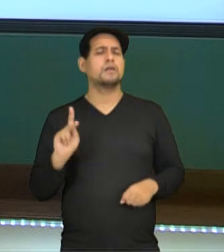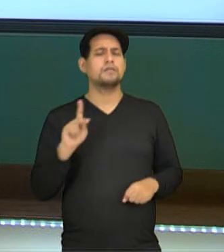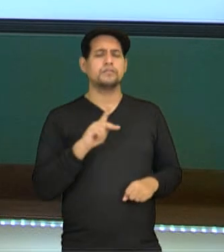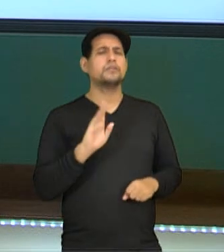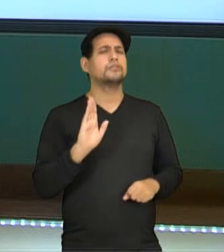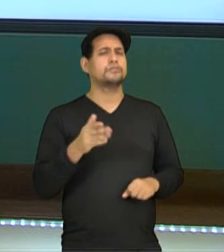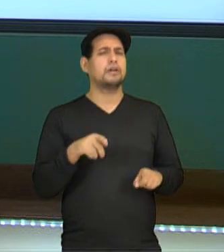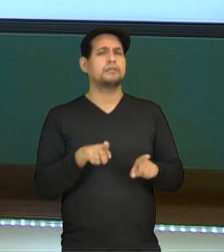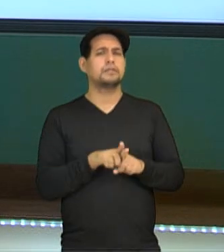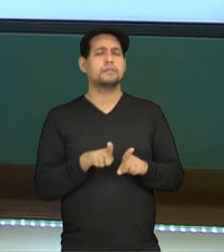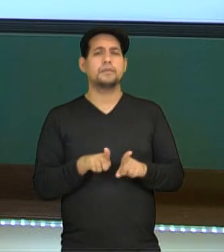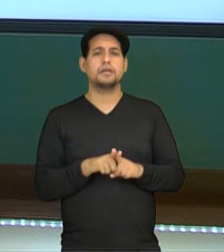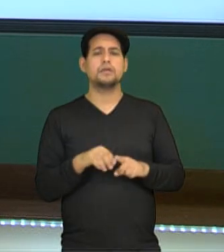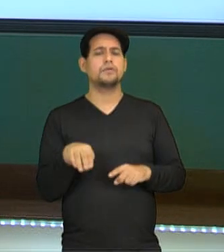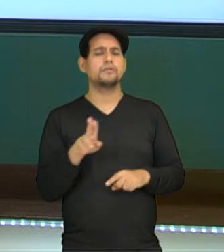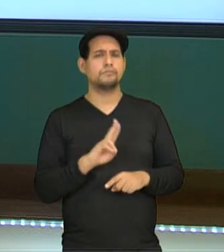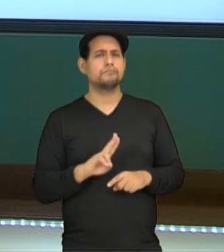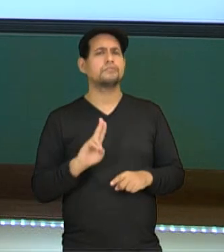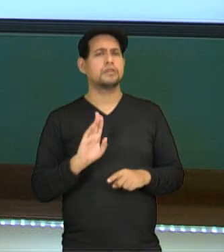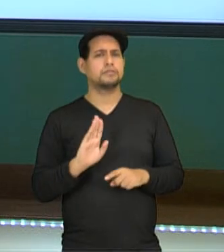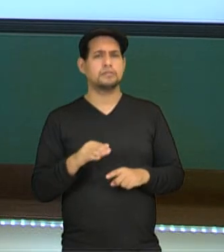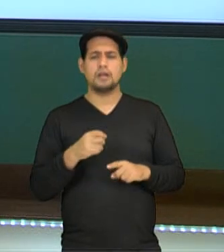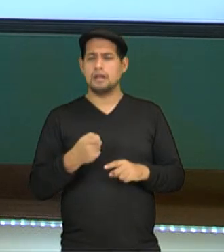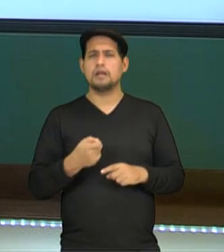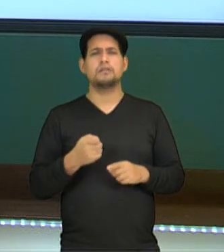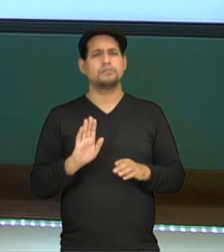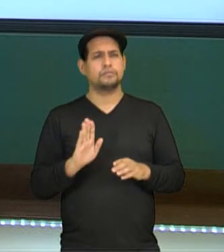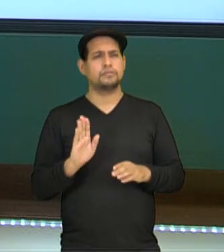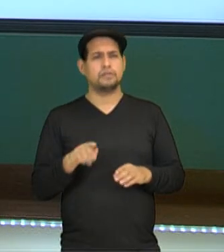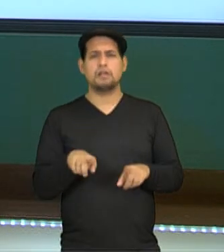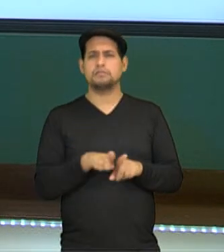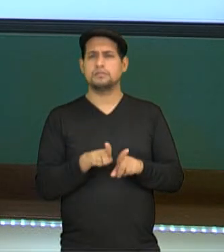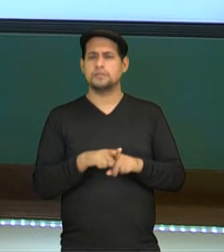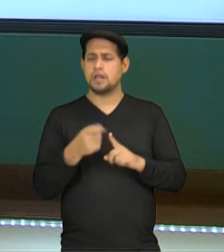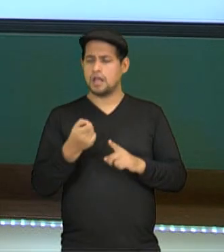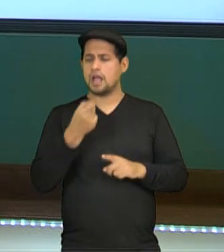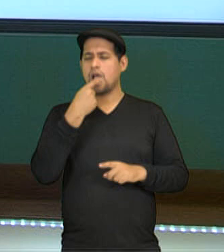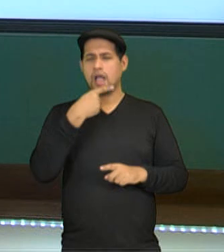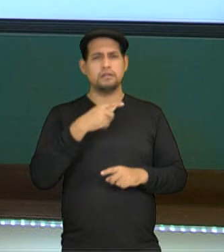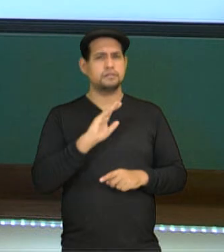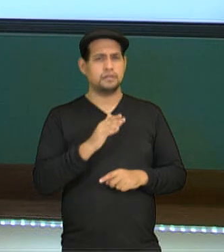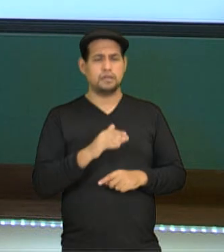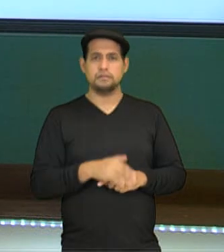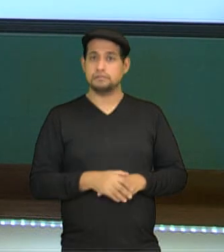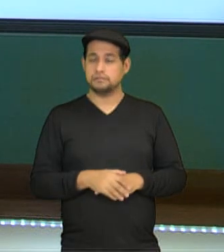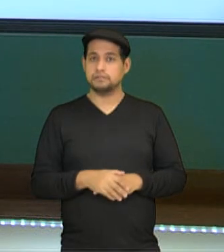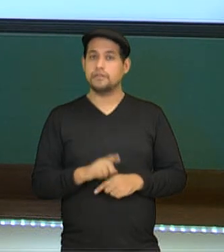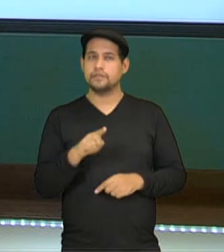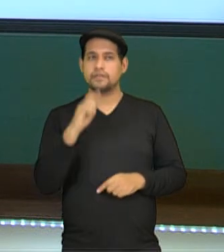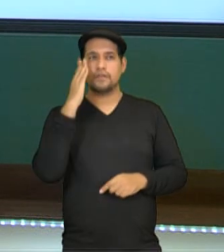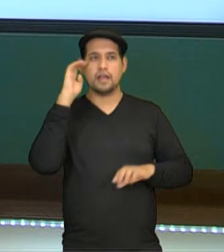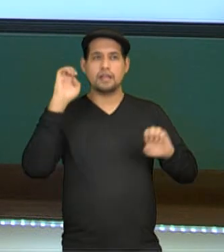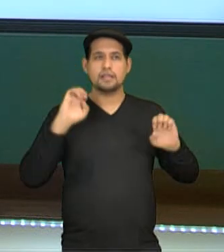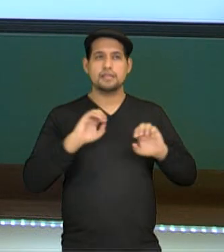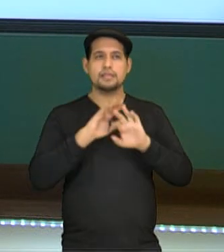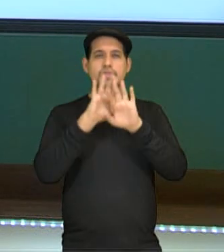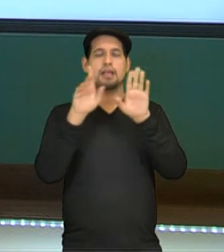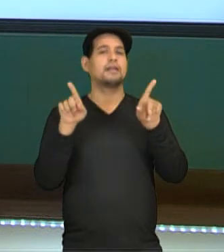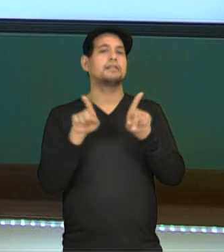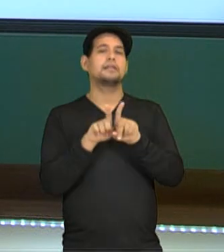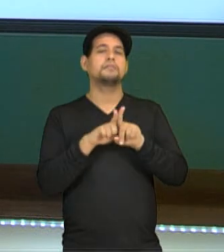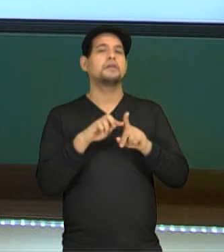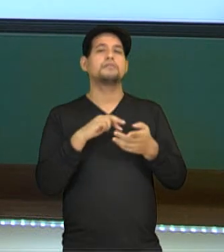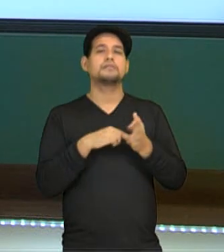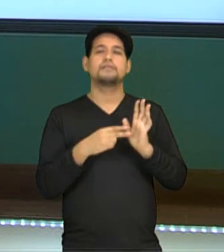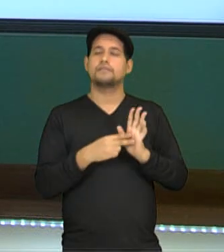já inclusive tomei esta substância aí. Você vai entender um pouco